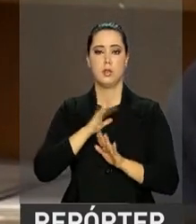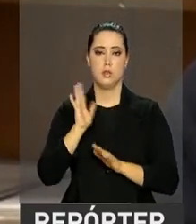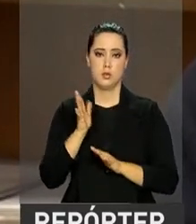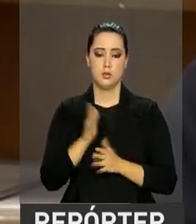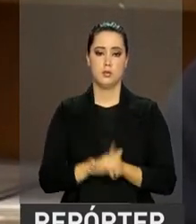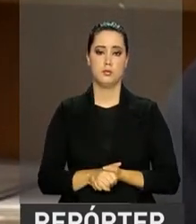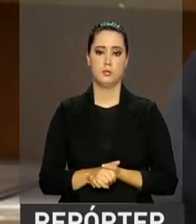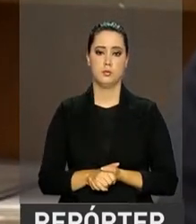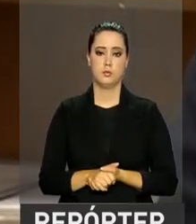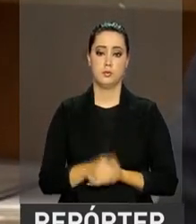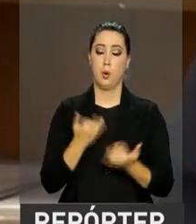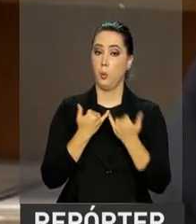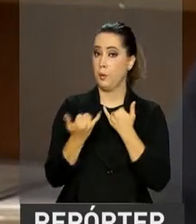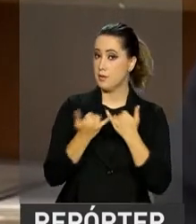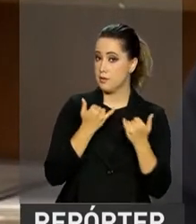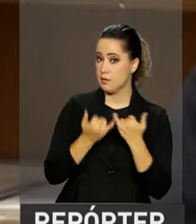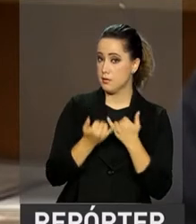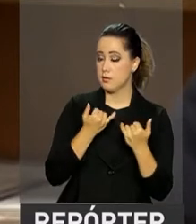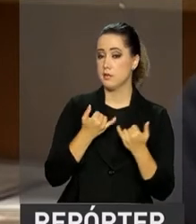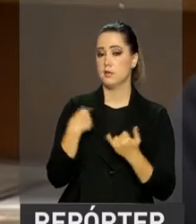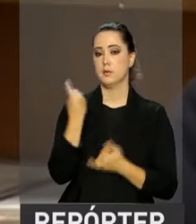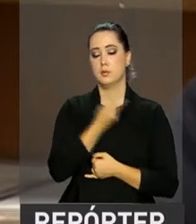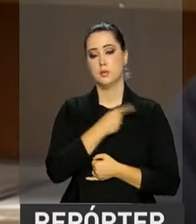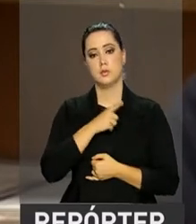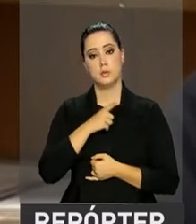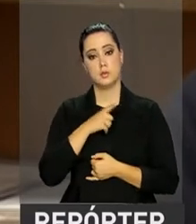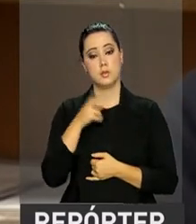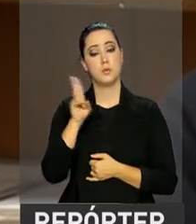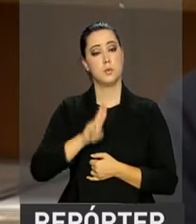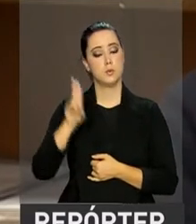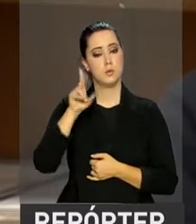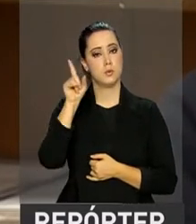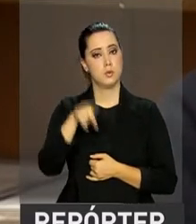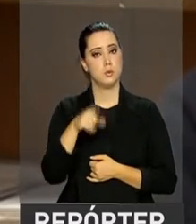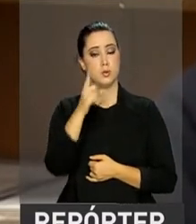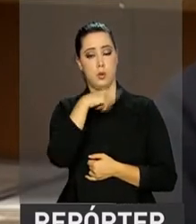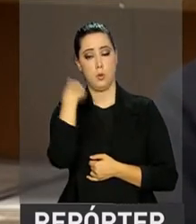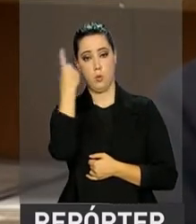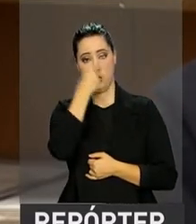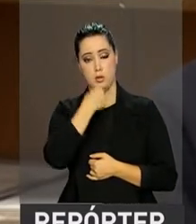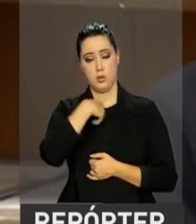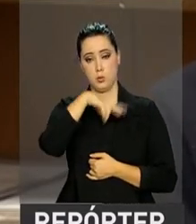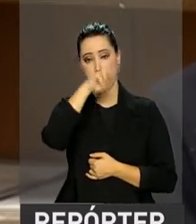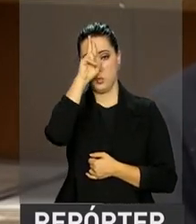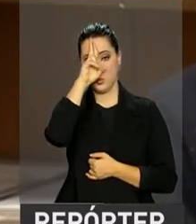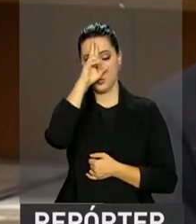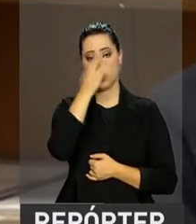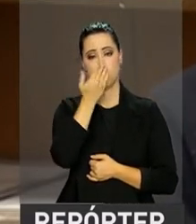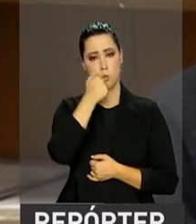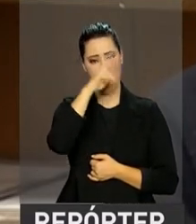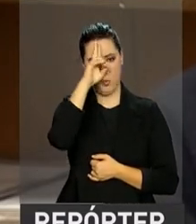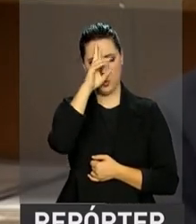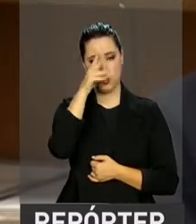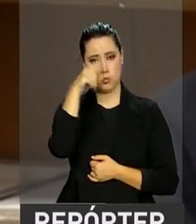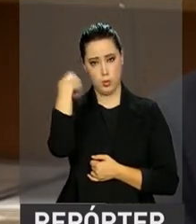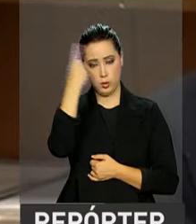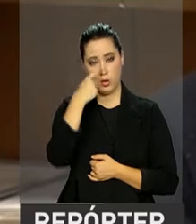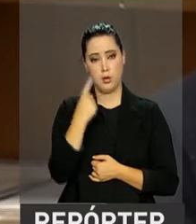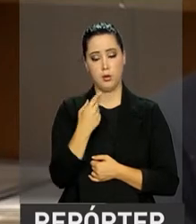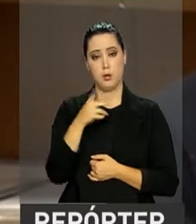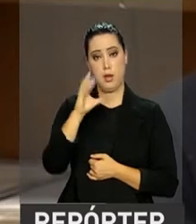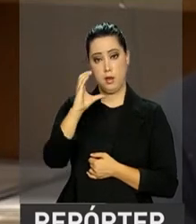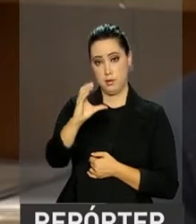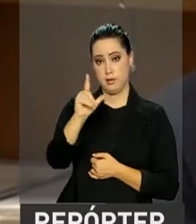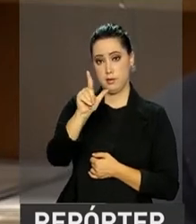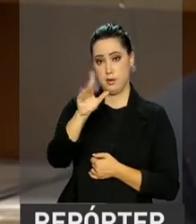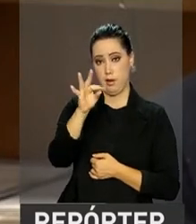o exemplo clássico que a gente tem usado é o intervalo do almoço né a clt estabelece que é uma hora